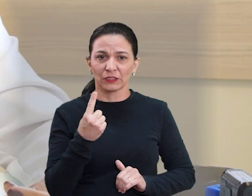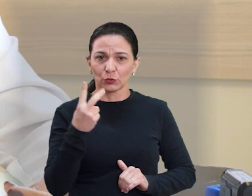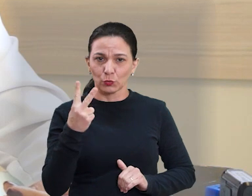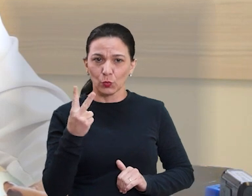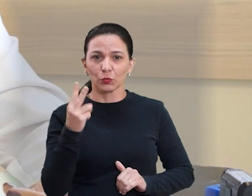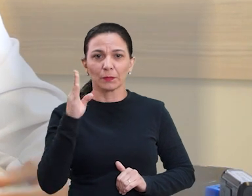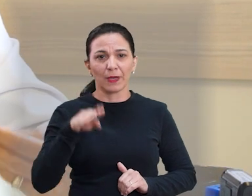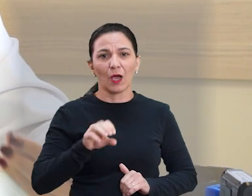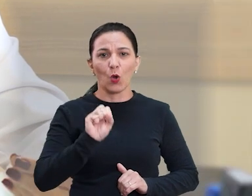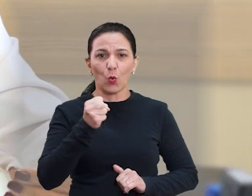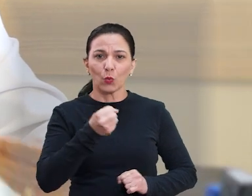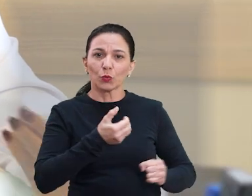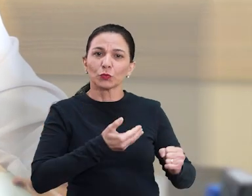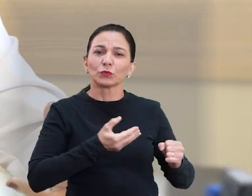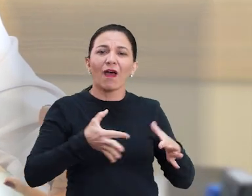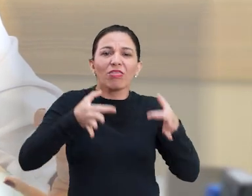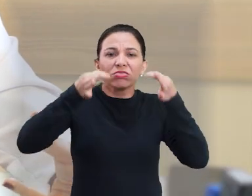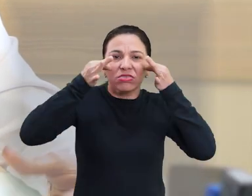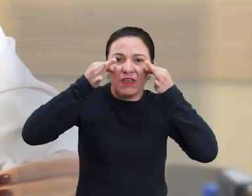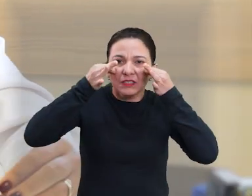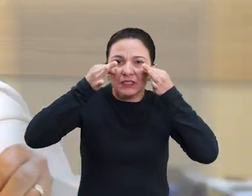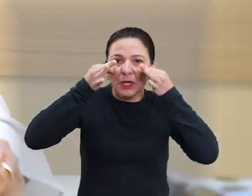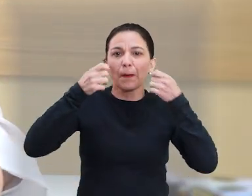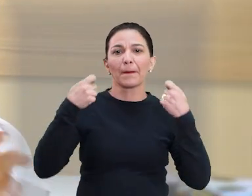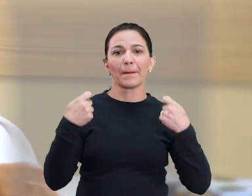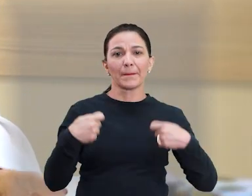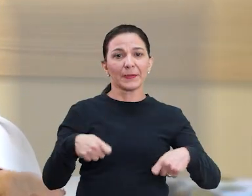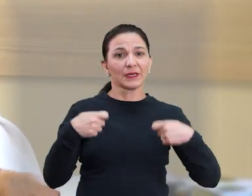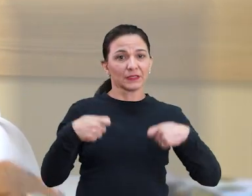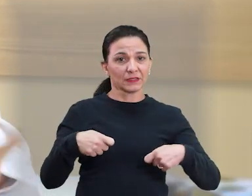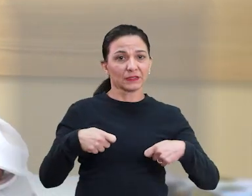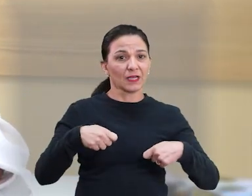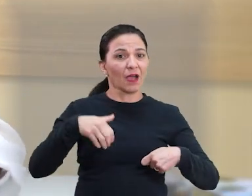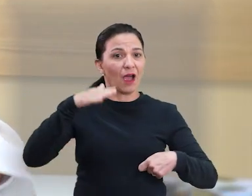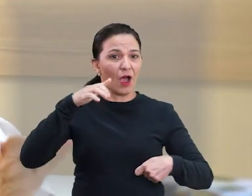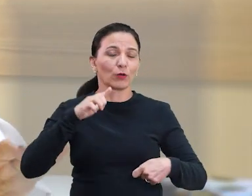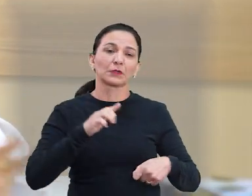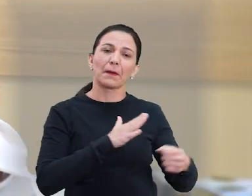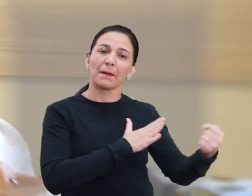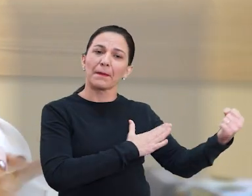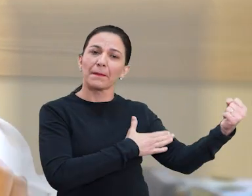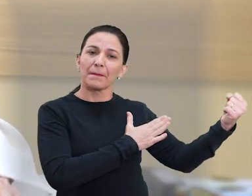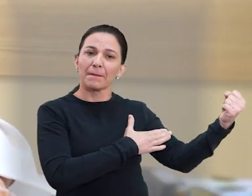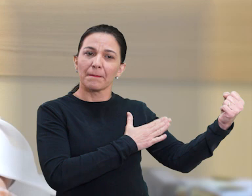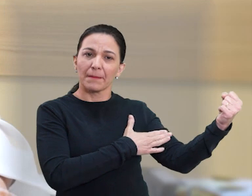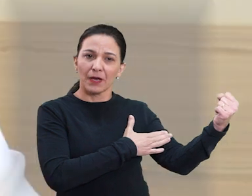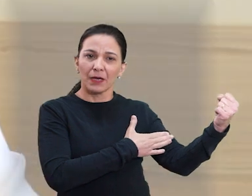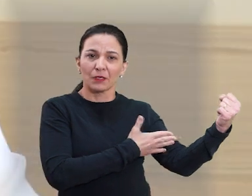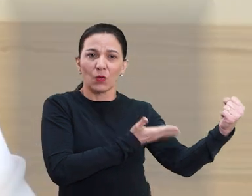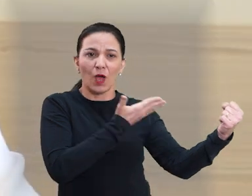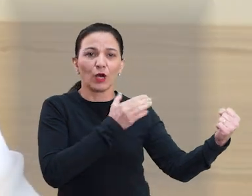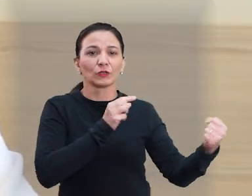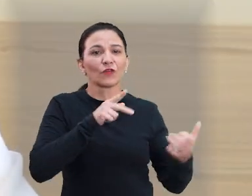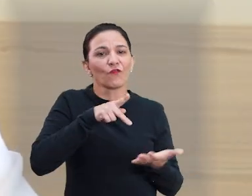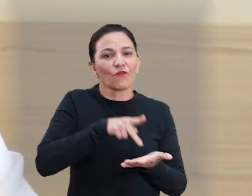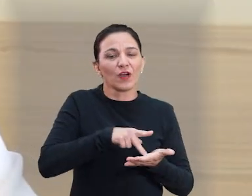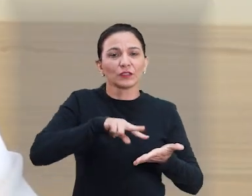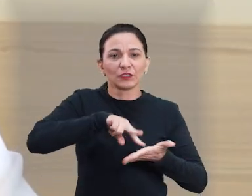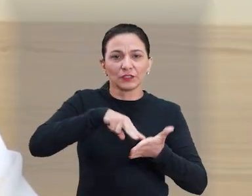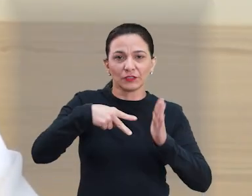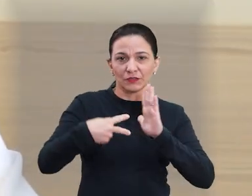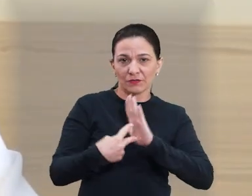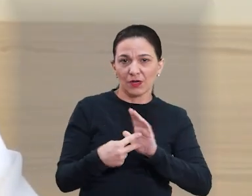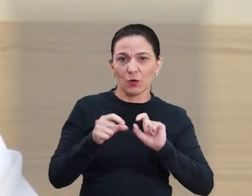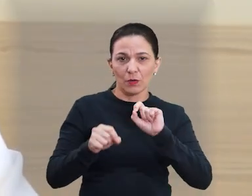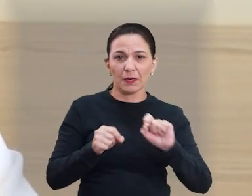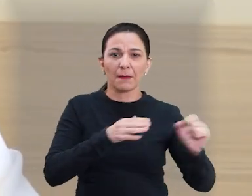12 por 8 a gente já considera uma pressão mais alterada mas a pressão normal é 12x 8 para você ser chamado